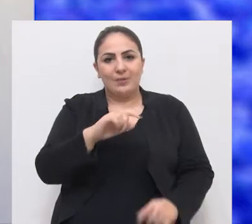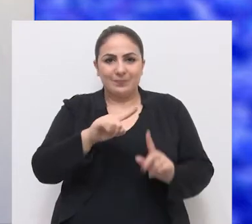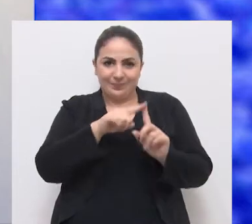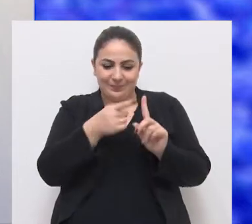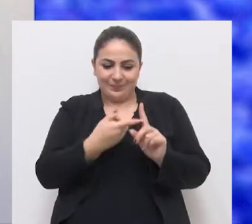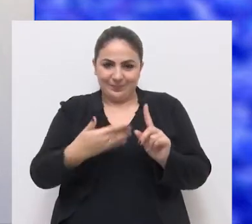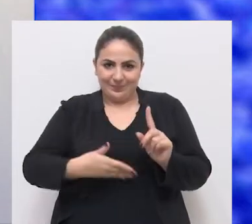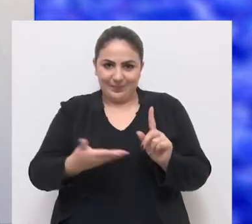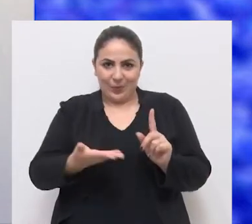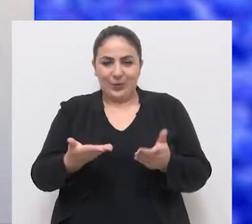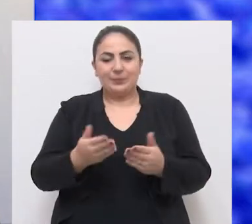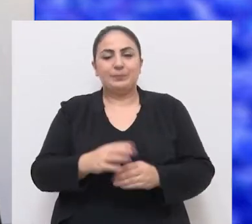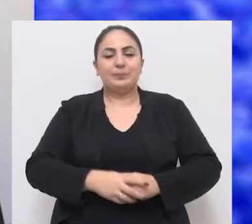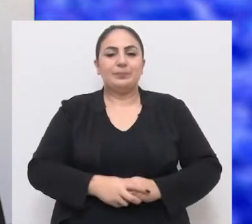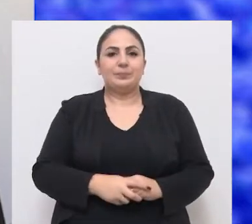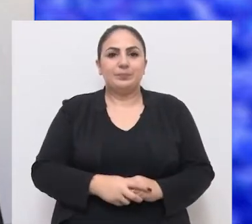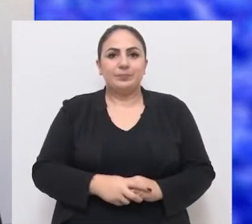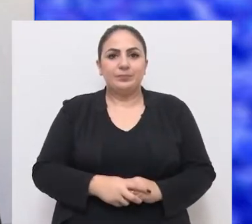aqui.